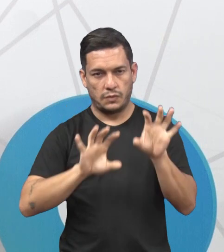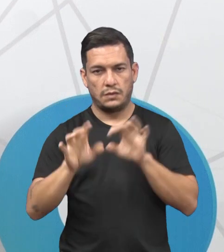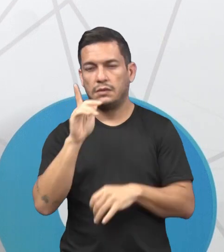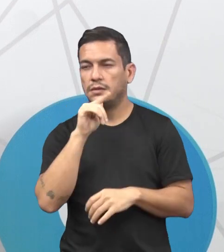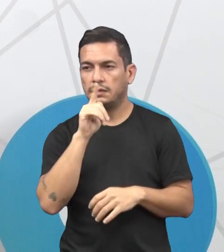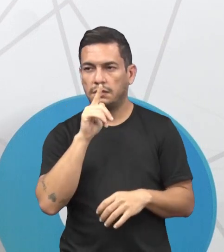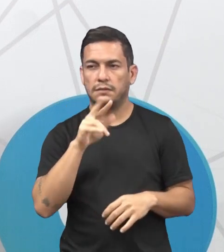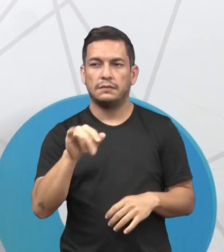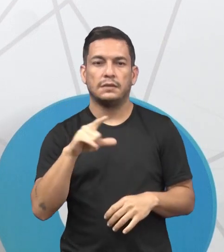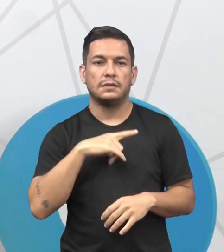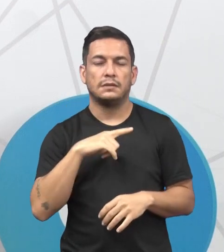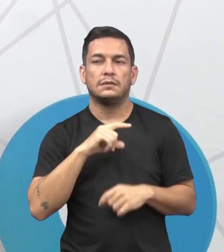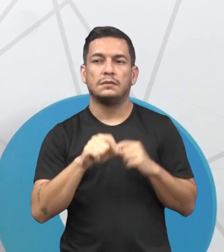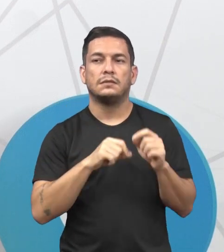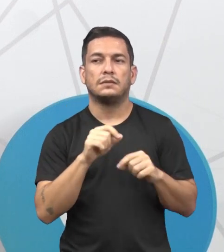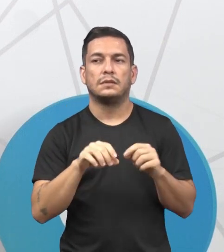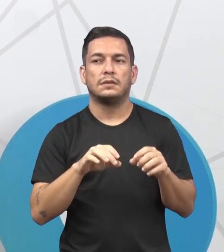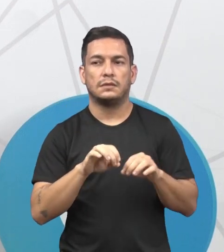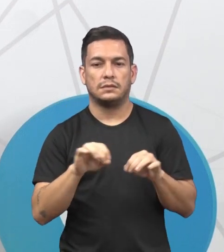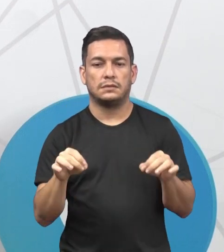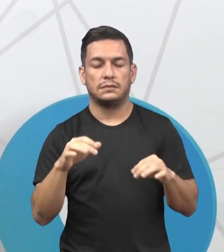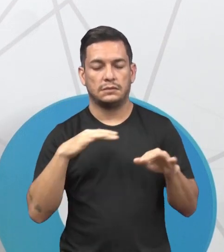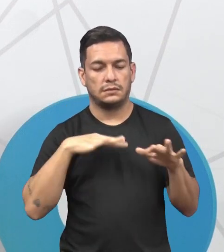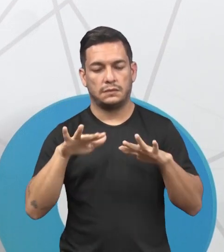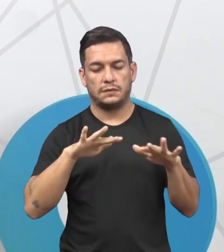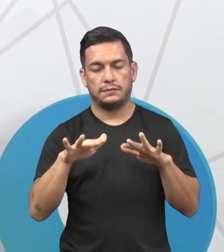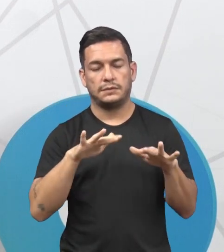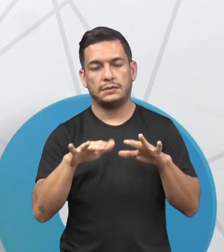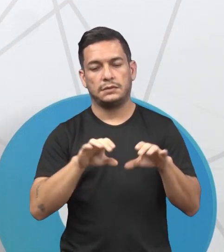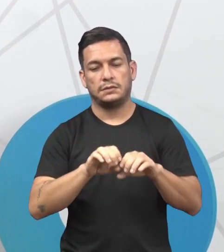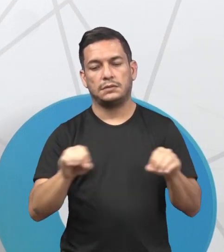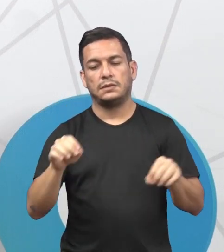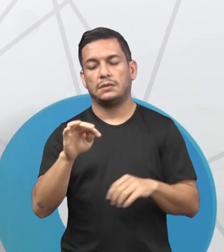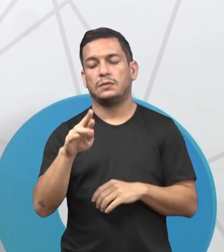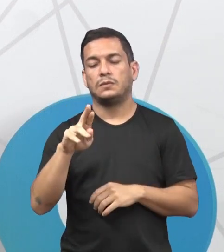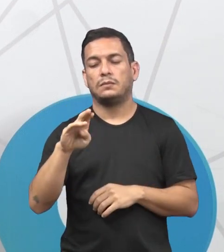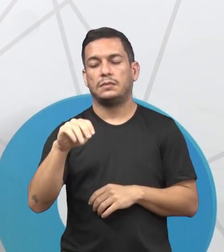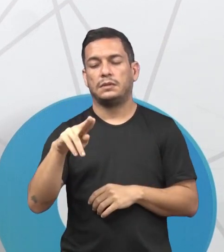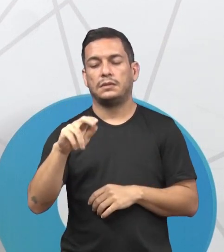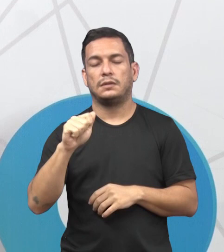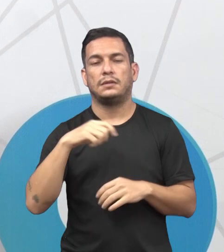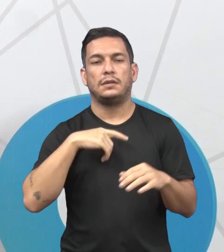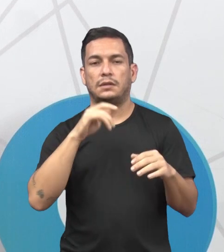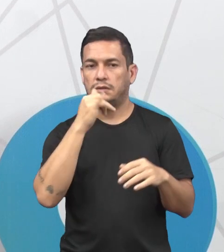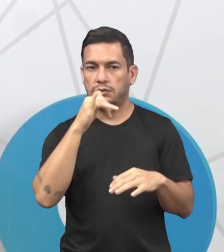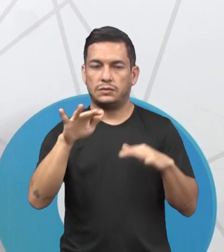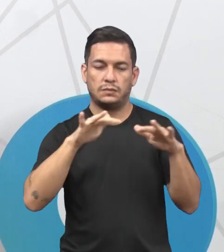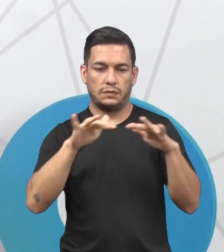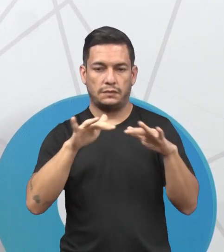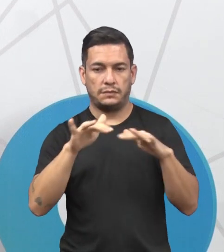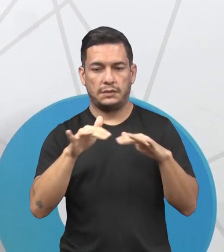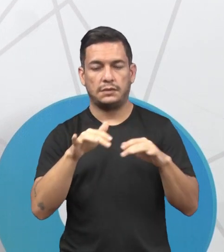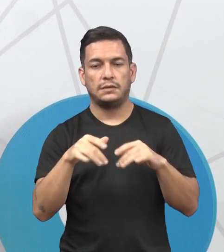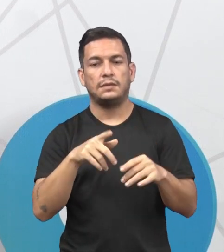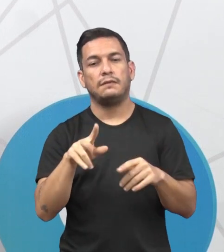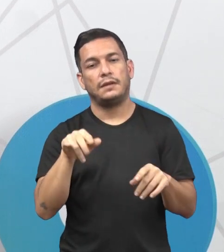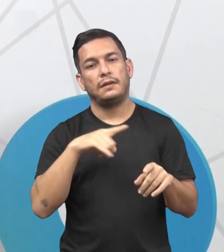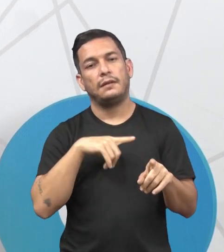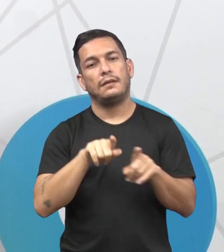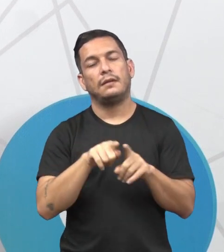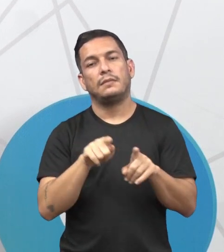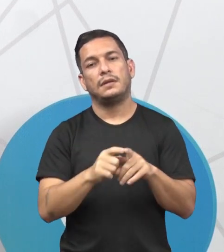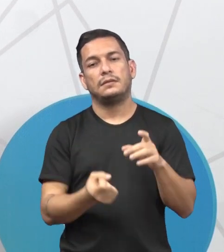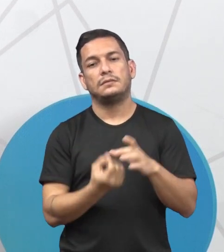verdade, ele chega até turbinas, move essas turbinas e novamente você vai ter energia do movimento, a energia cinética, né? E você vai ter